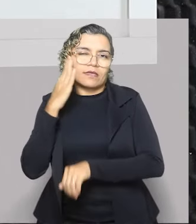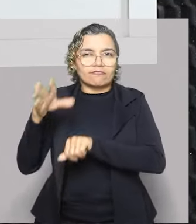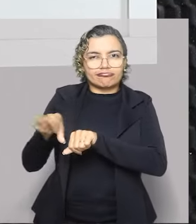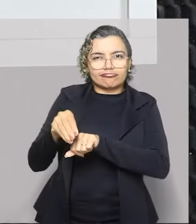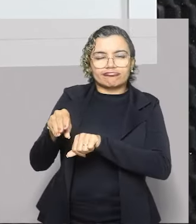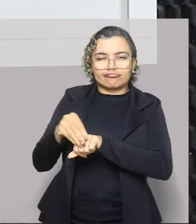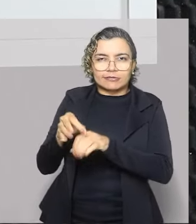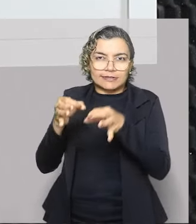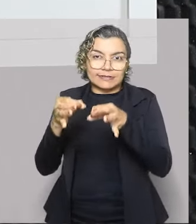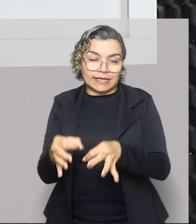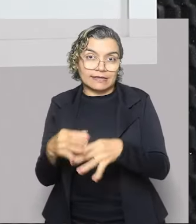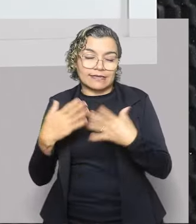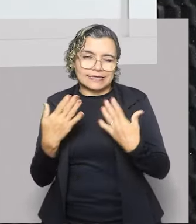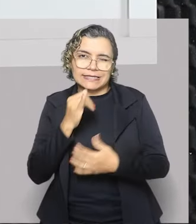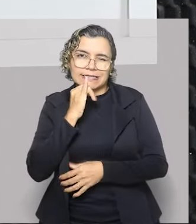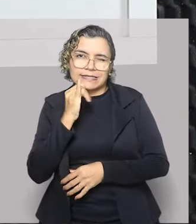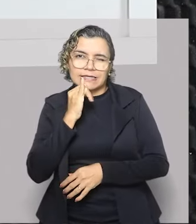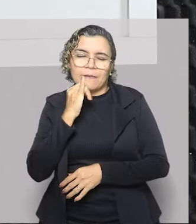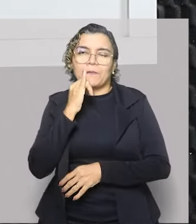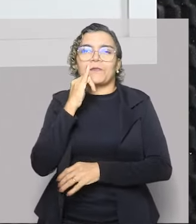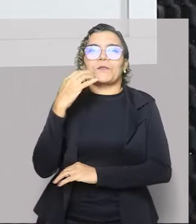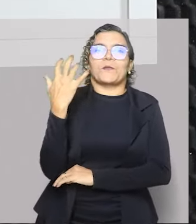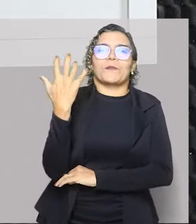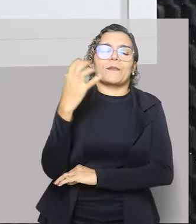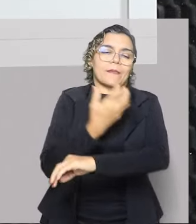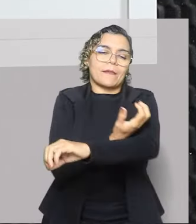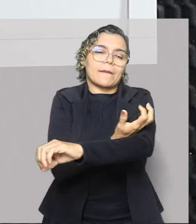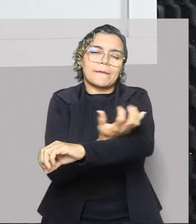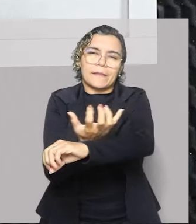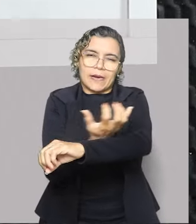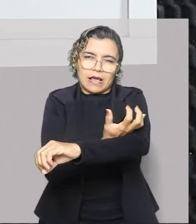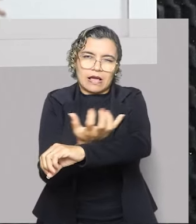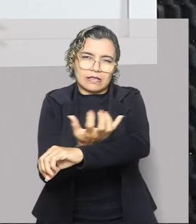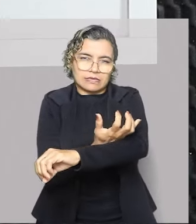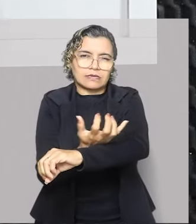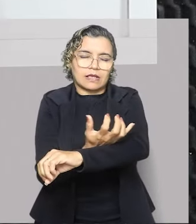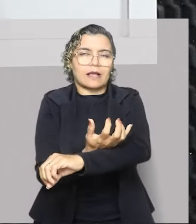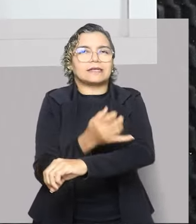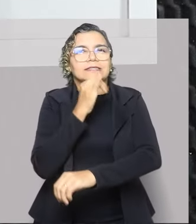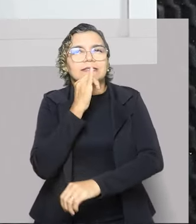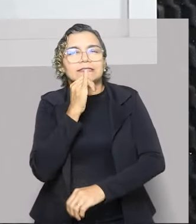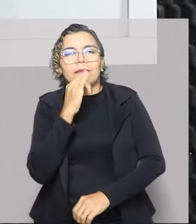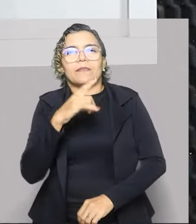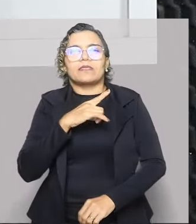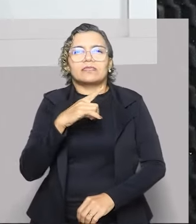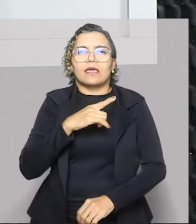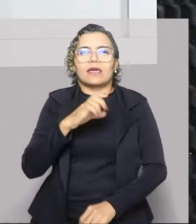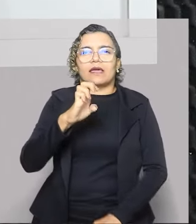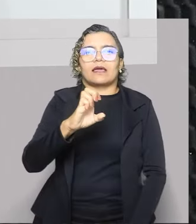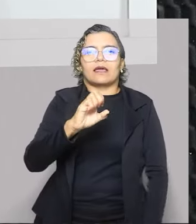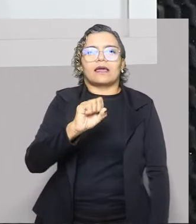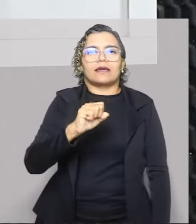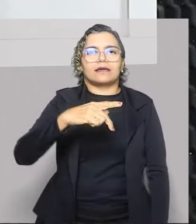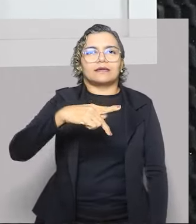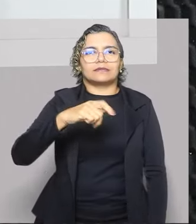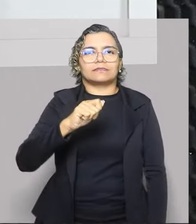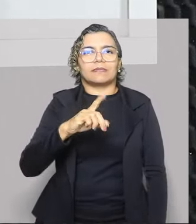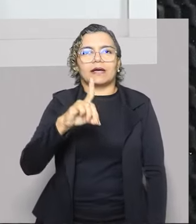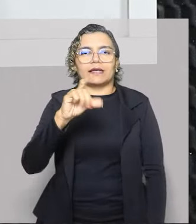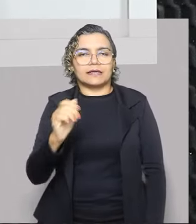então uma planta que aí tá aí na tua casa que a gente chama de espada de São Jorge né aquela planta ali